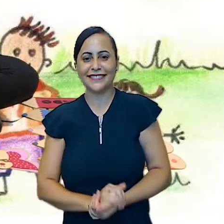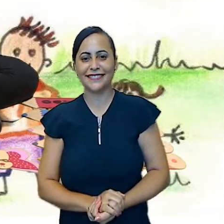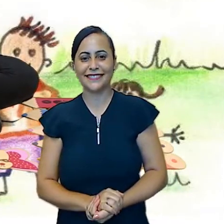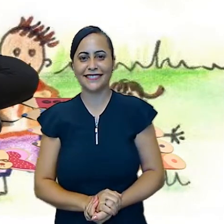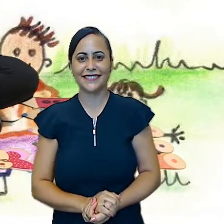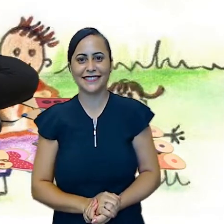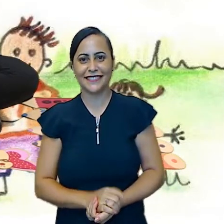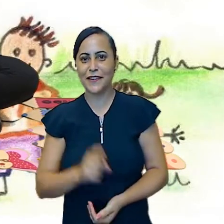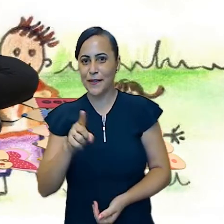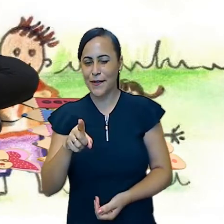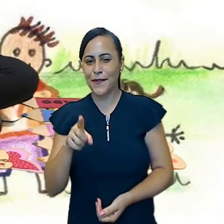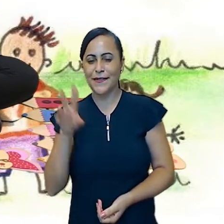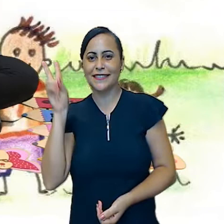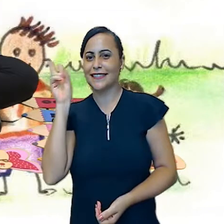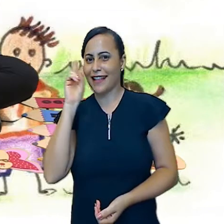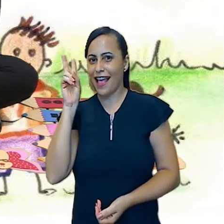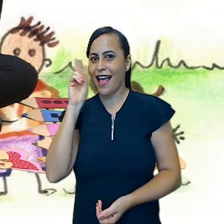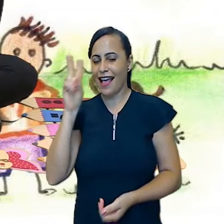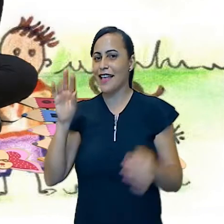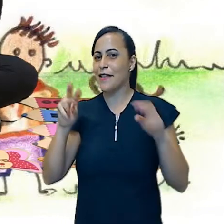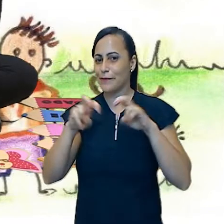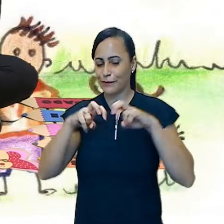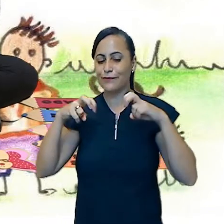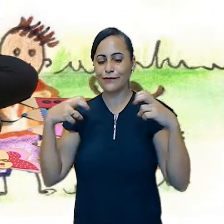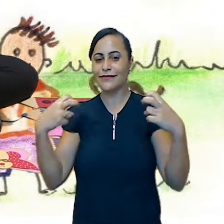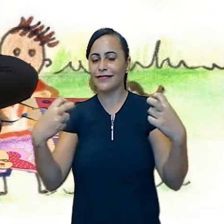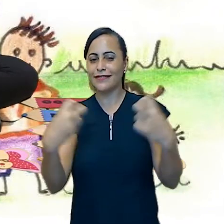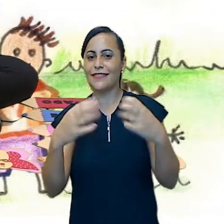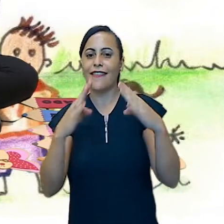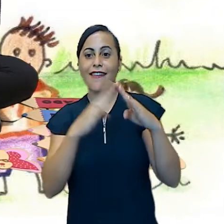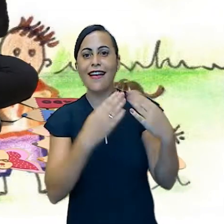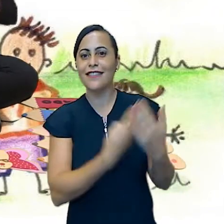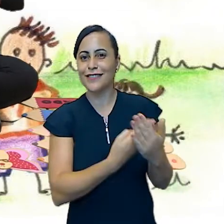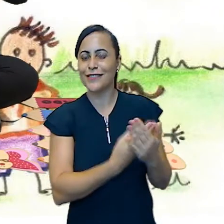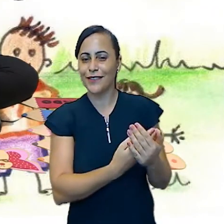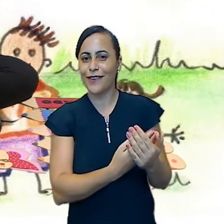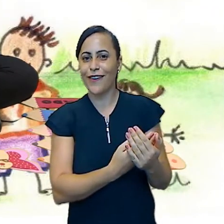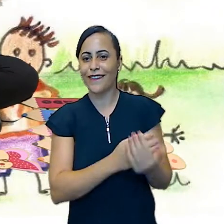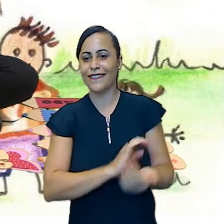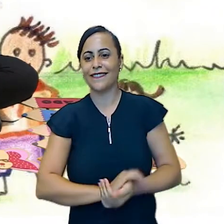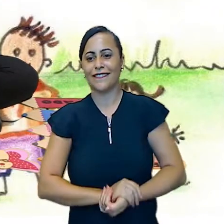Vocês estão recordando as nossas rodas na escola?